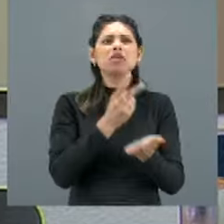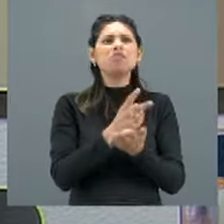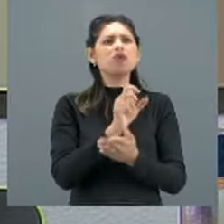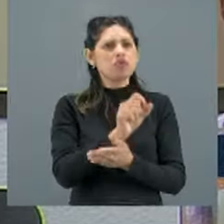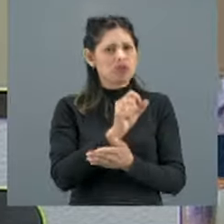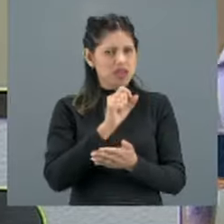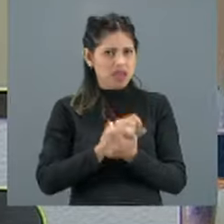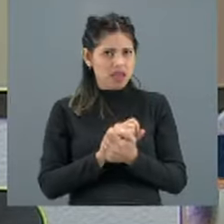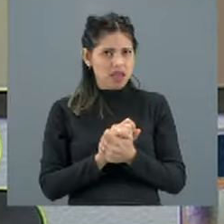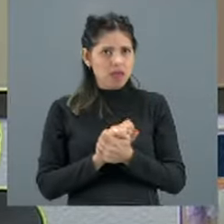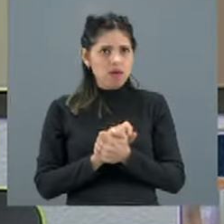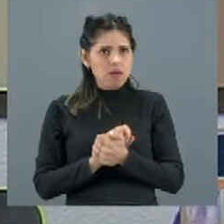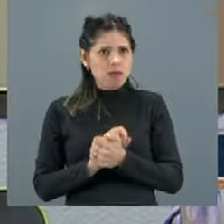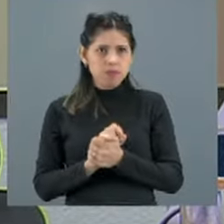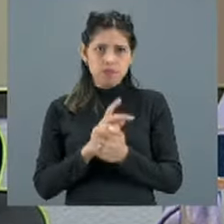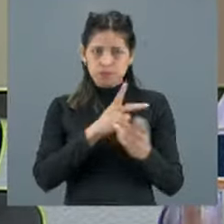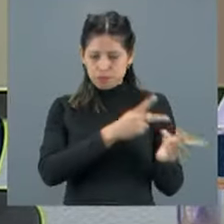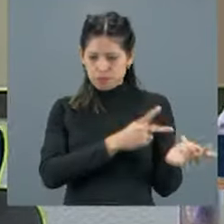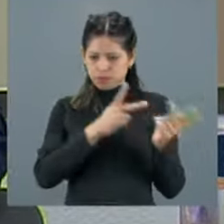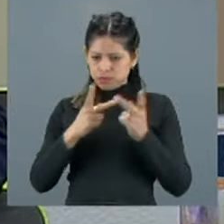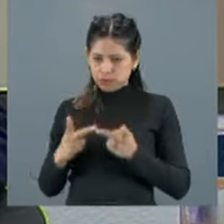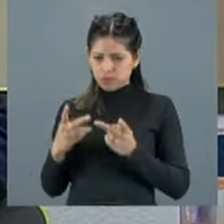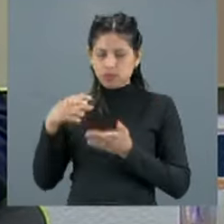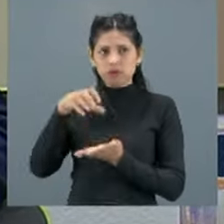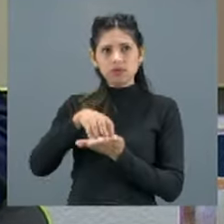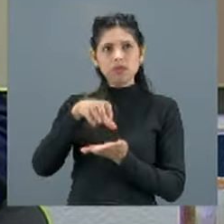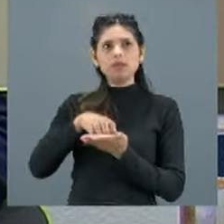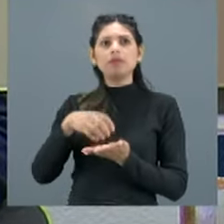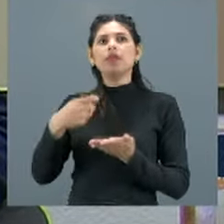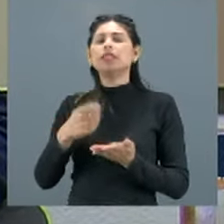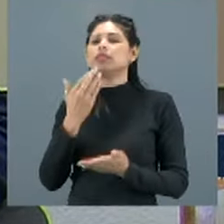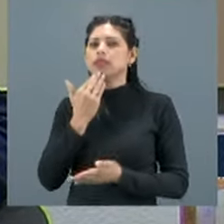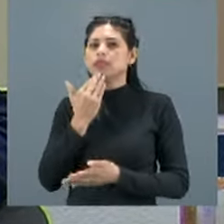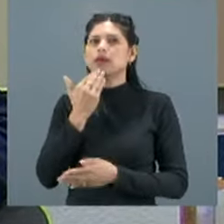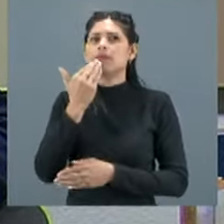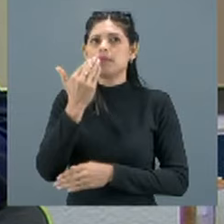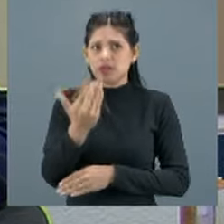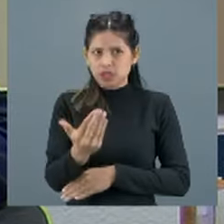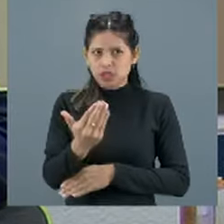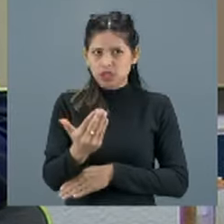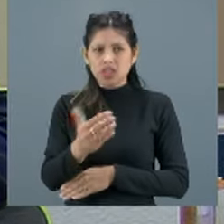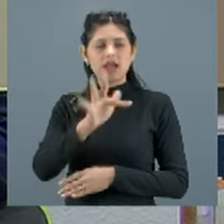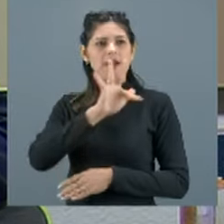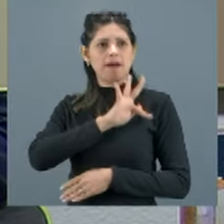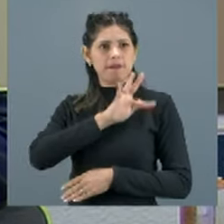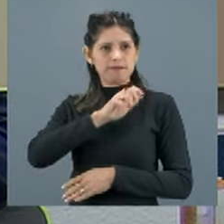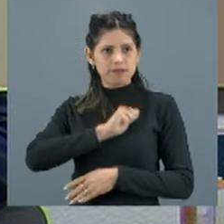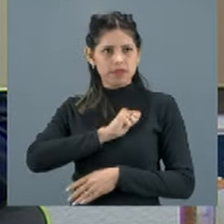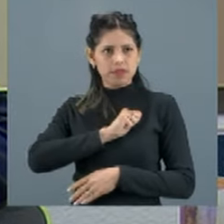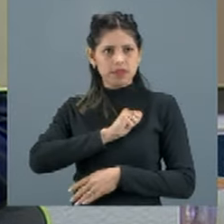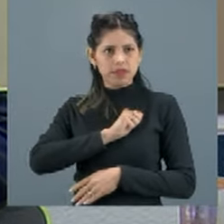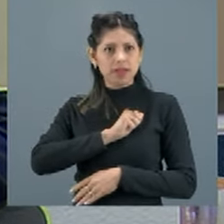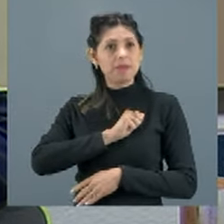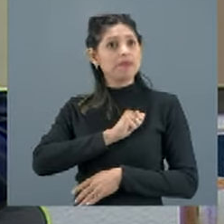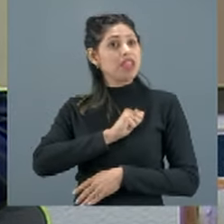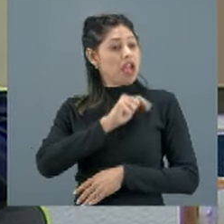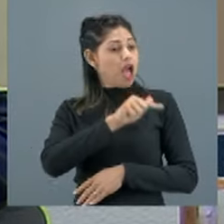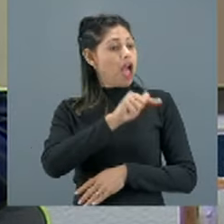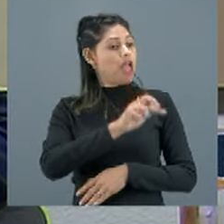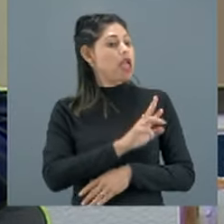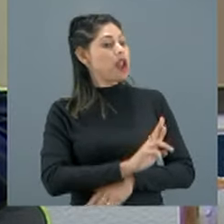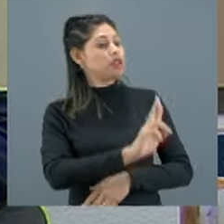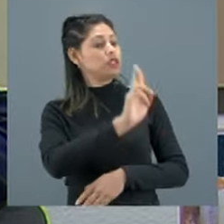for para vir a Brasília, ele tem que solicitar a regional. A regional